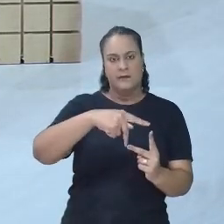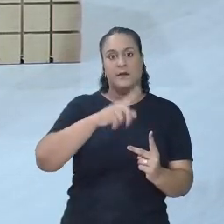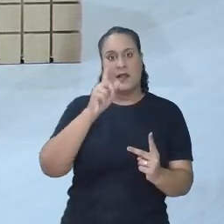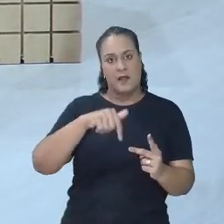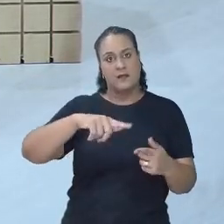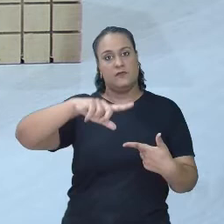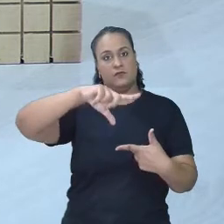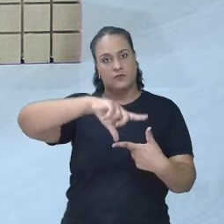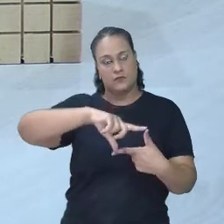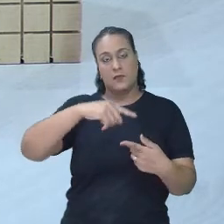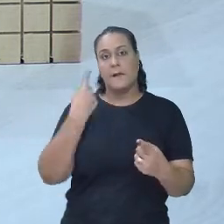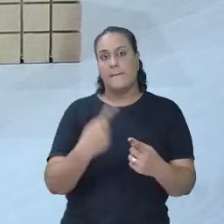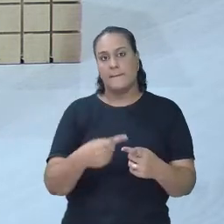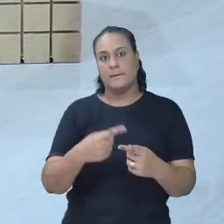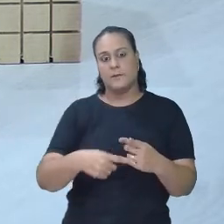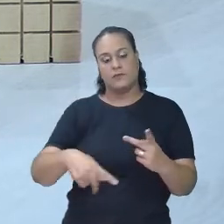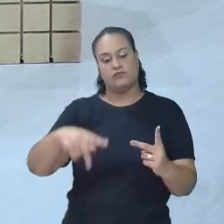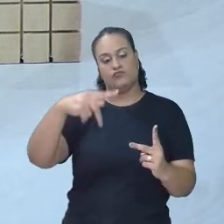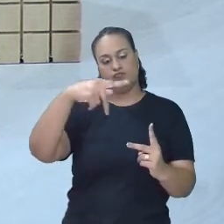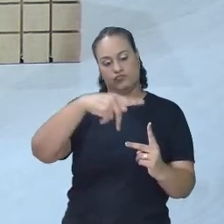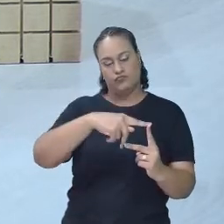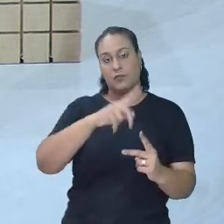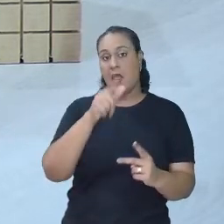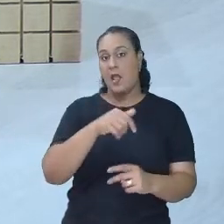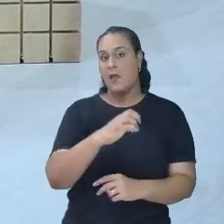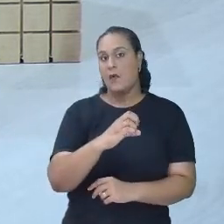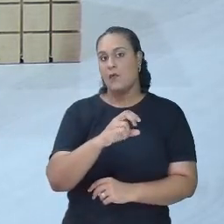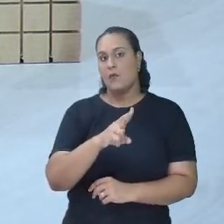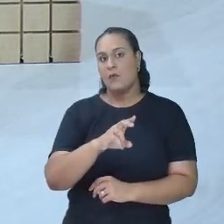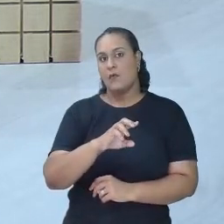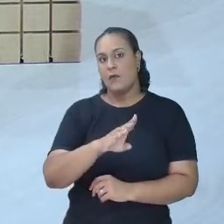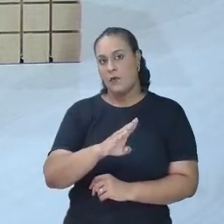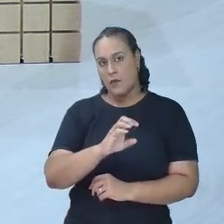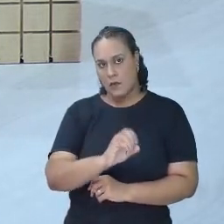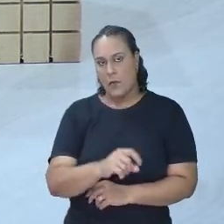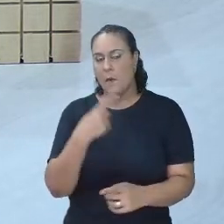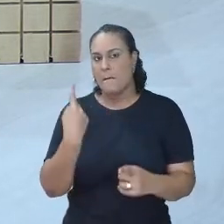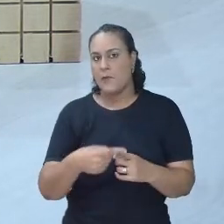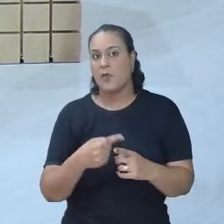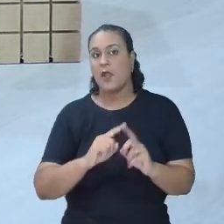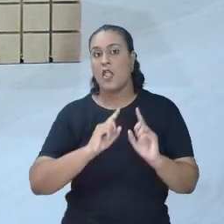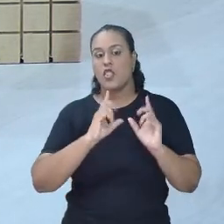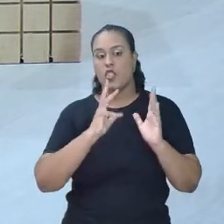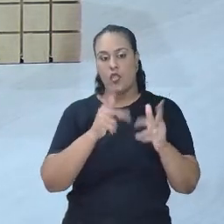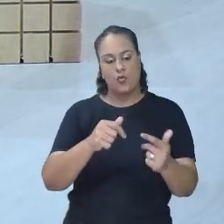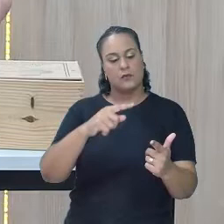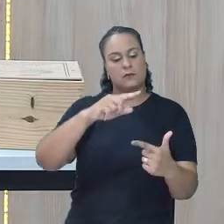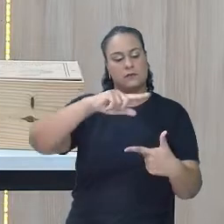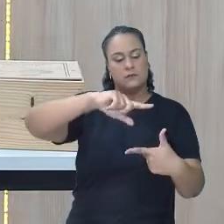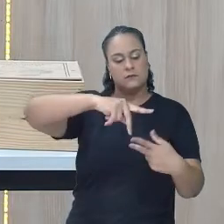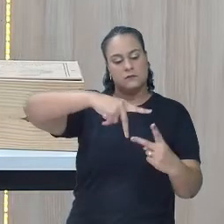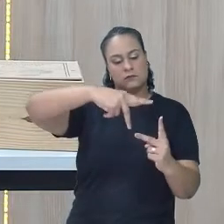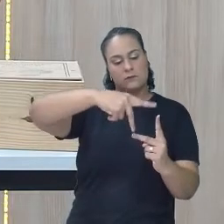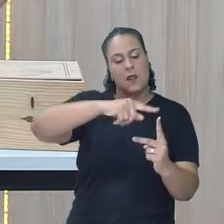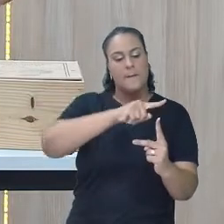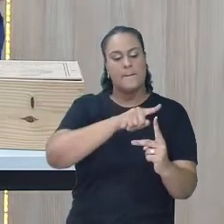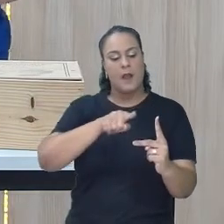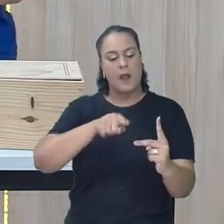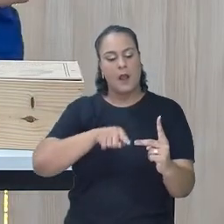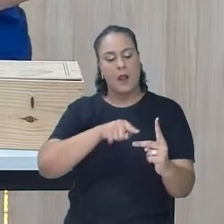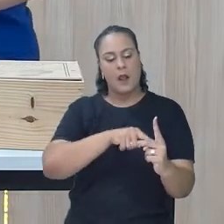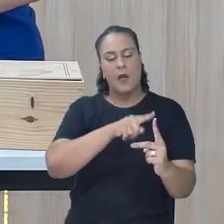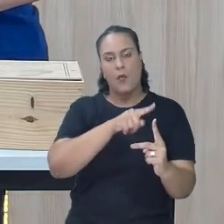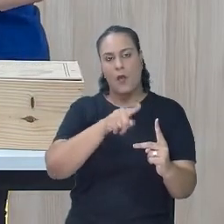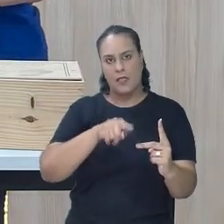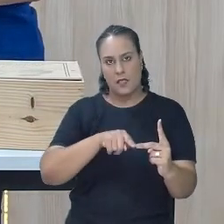cubo porque todas as faces são quadradas, né? Já já a gente vai explorar um pouquinho mais esse conceito de tamanho, tá certo? Voltando para a